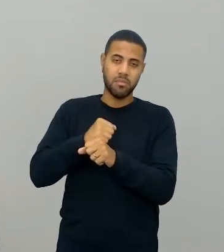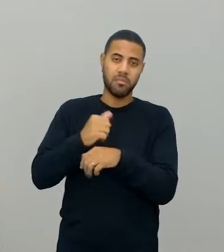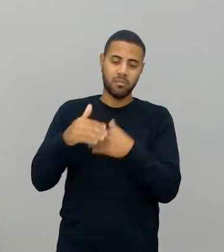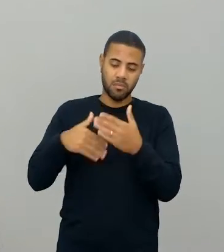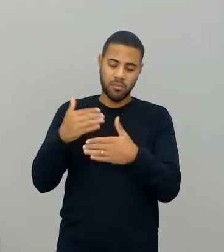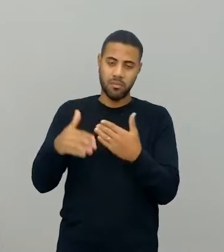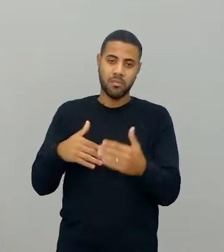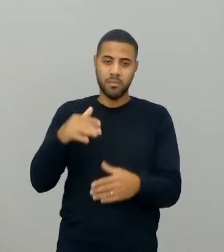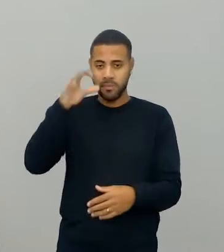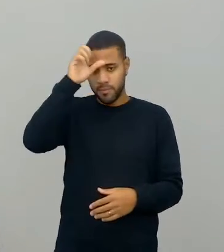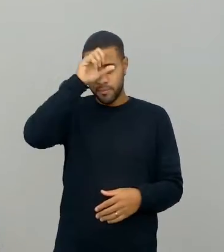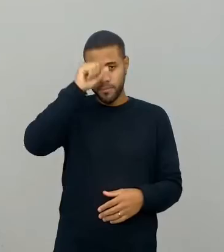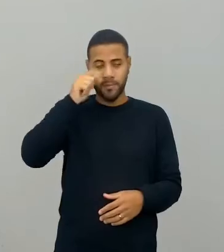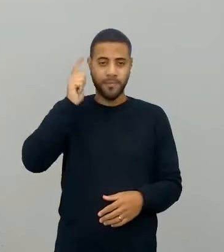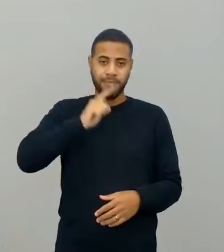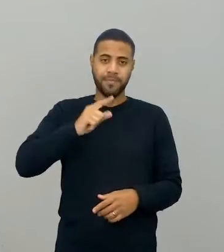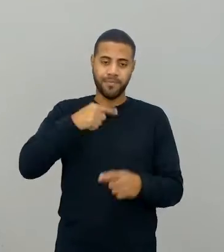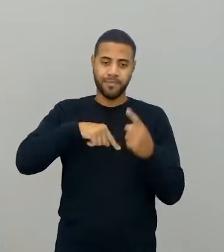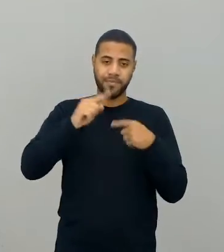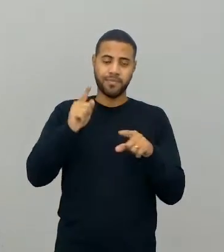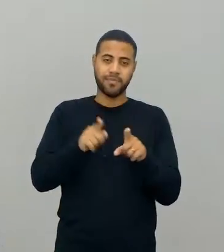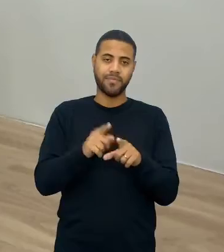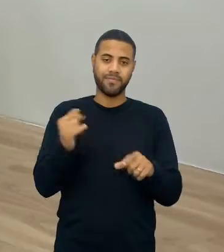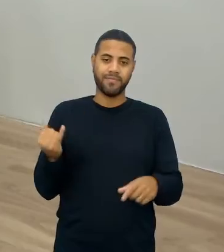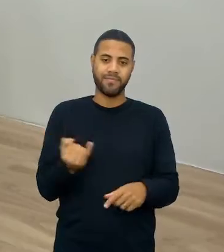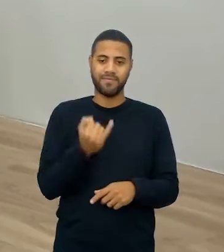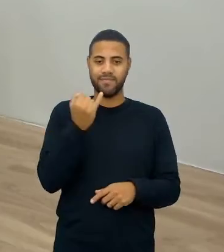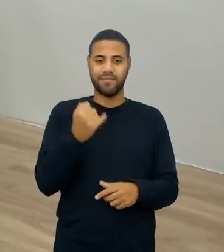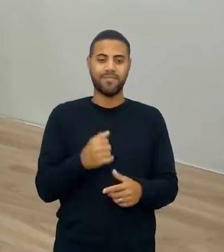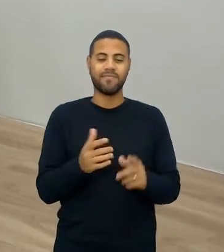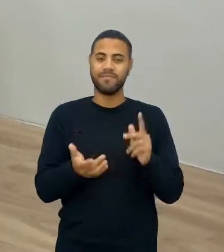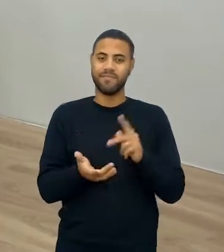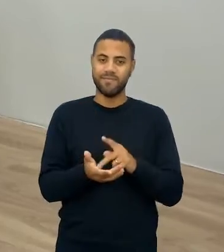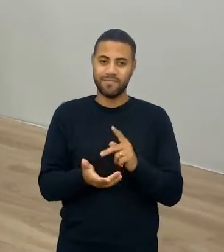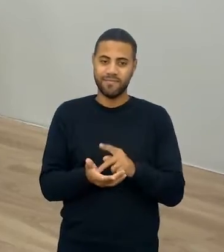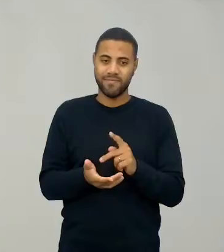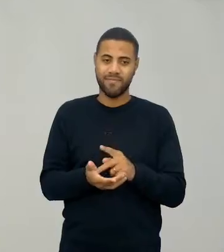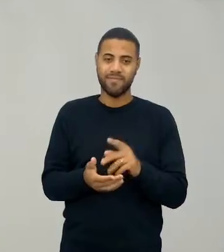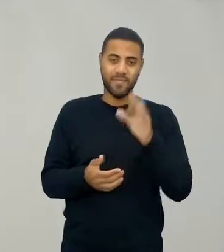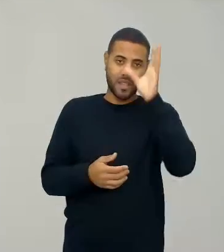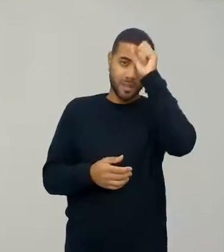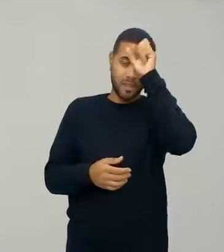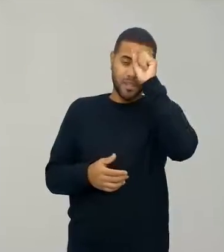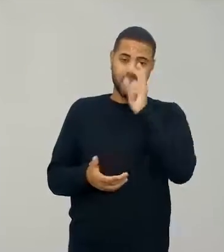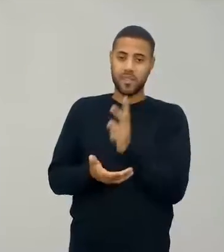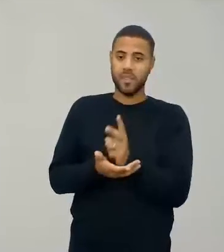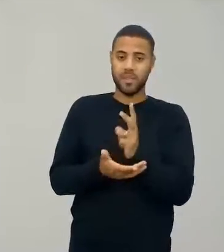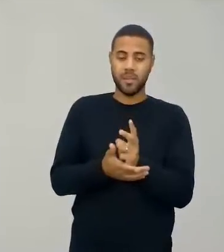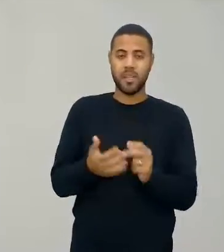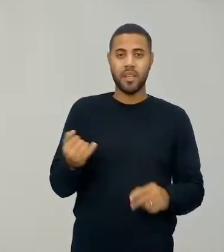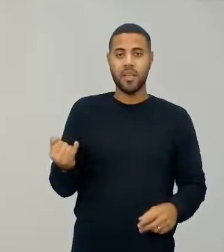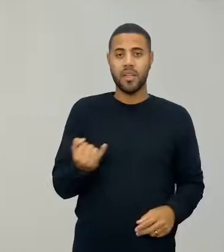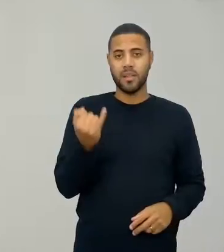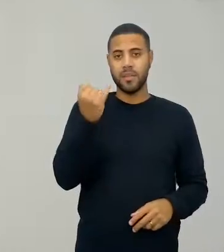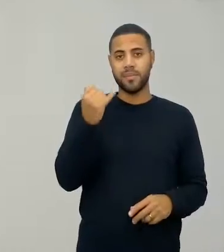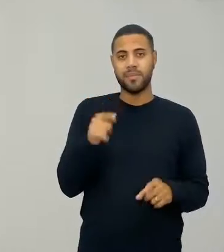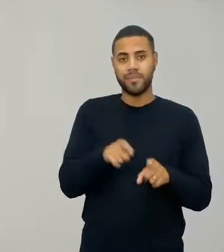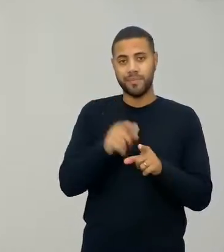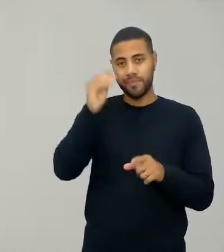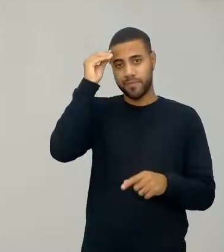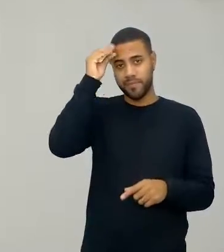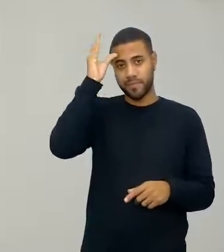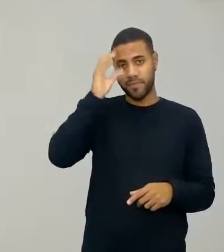aprofundamento mesmo que a gente vai fazendo. Então, isso é importante. Exatamente, faz parte do aprendizado, né, do